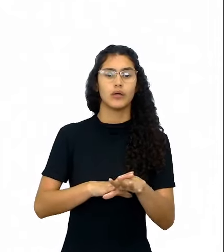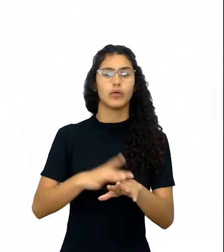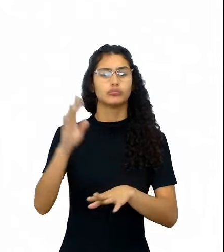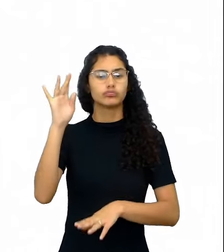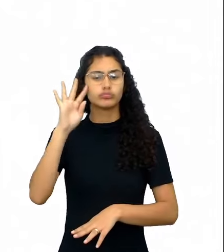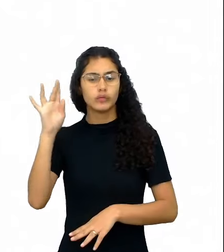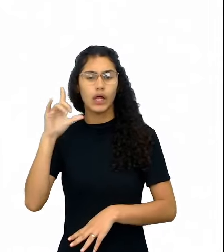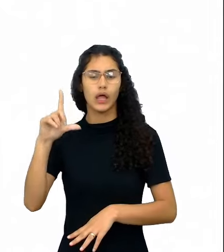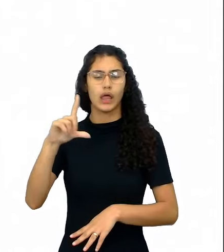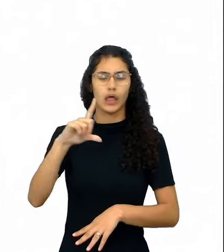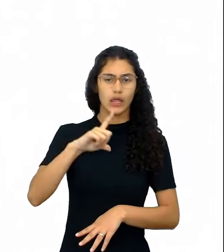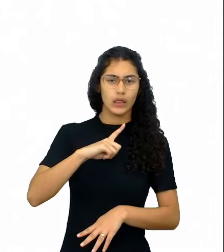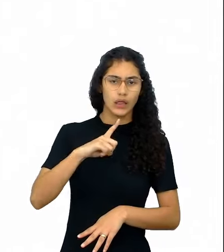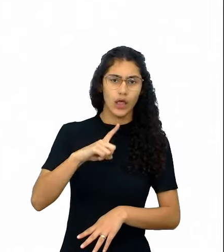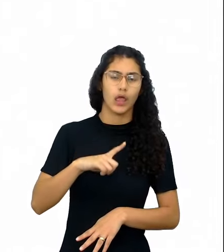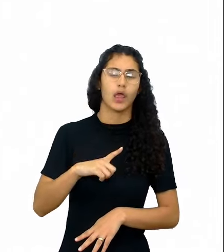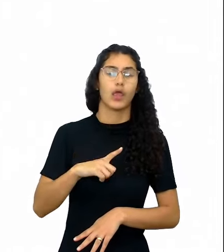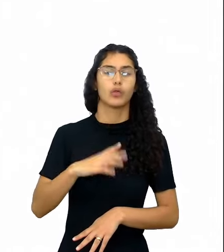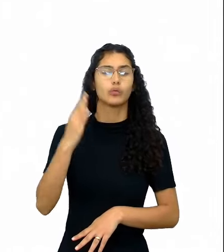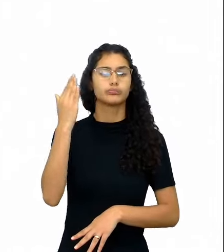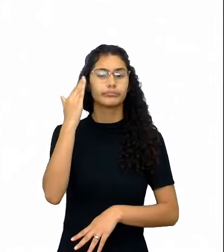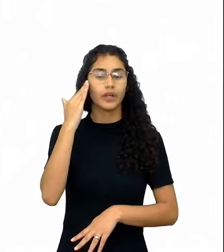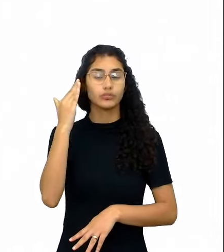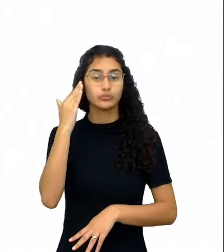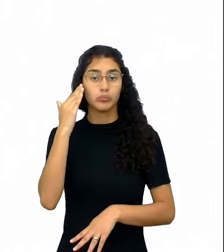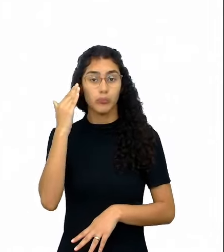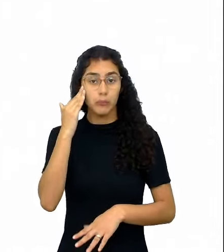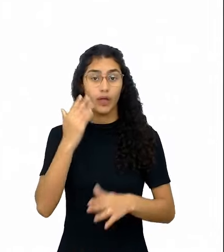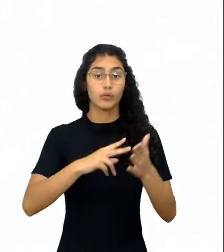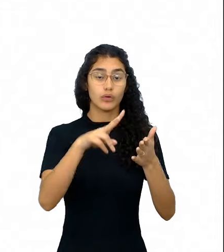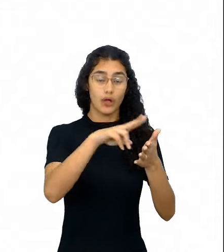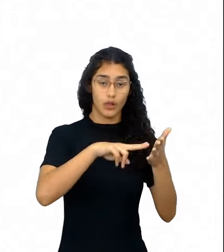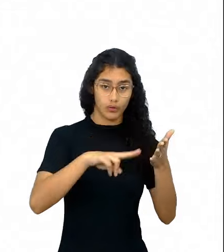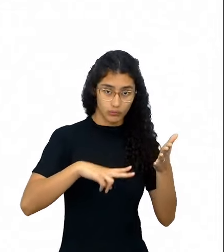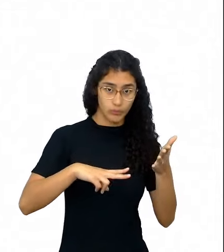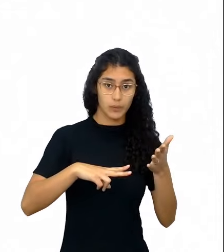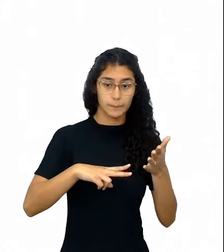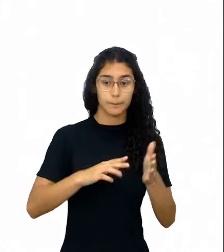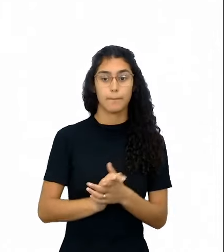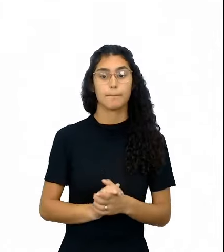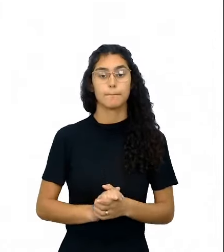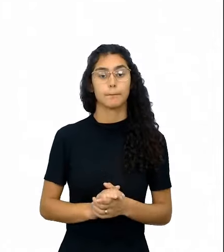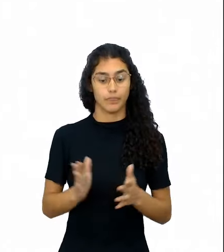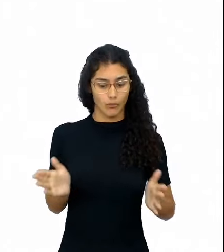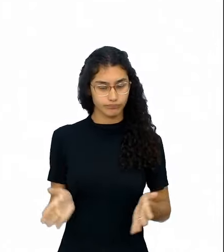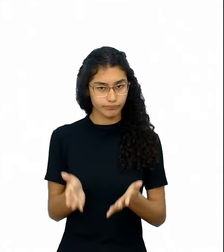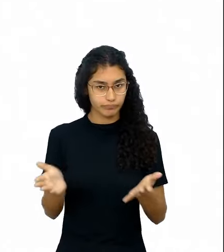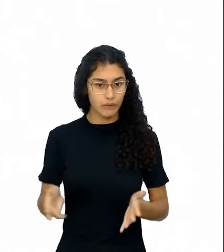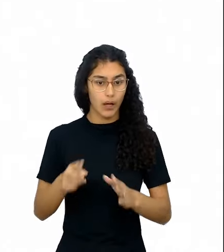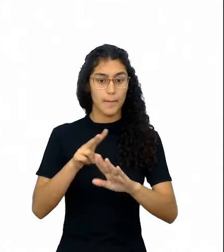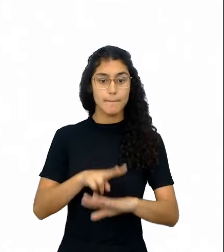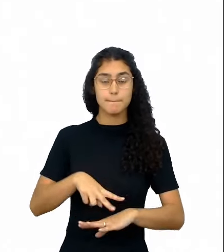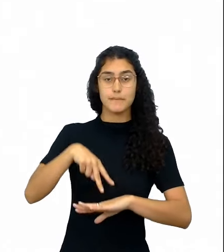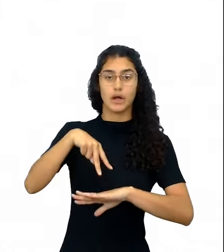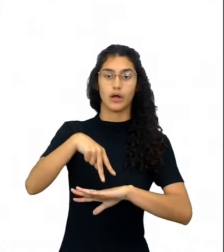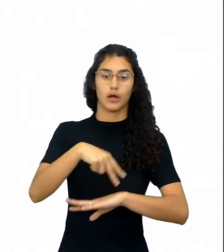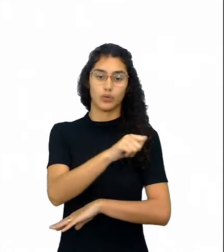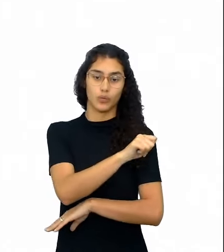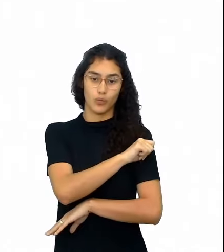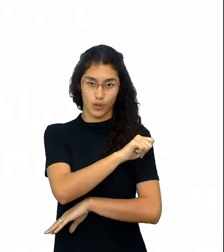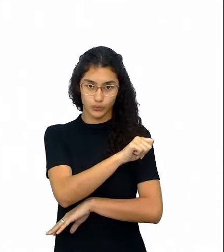as reflexões acerca da compreensão leitora, para engajar o potencial do protagonismo